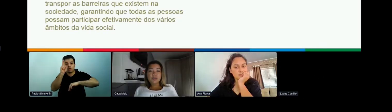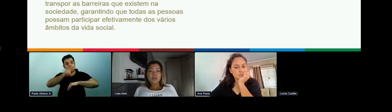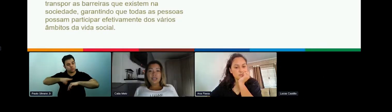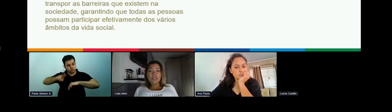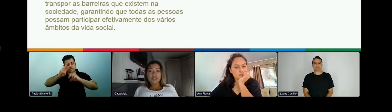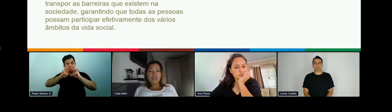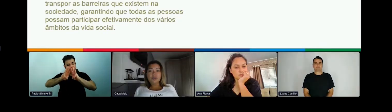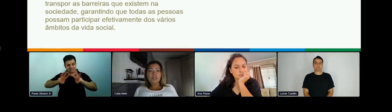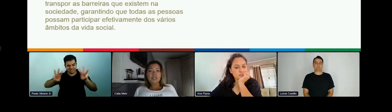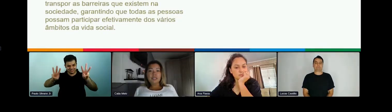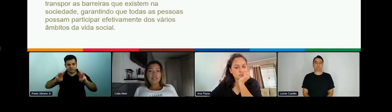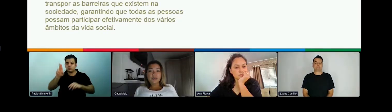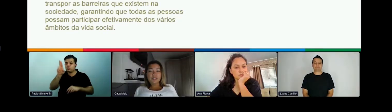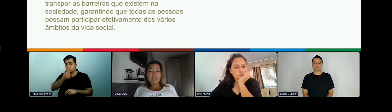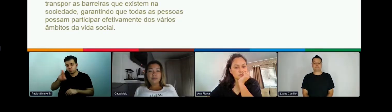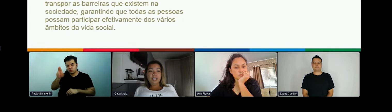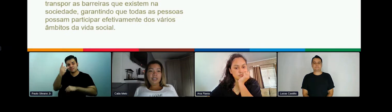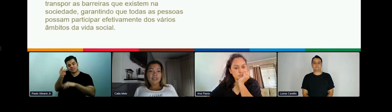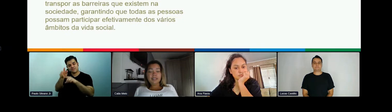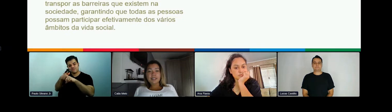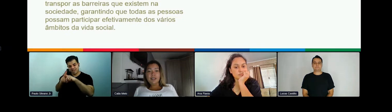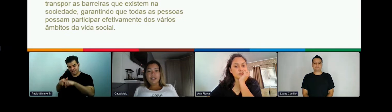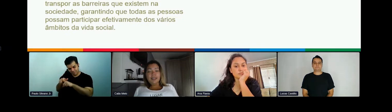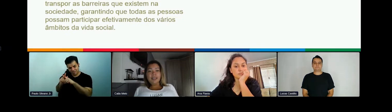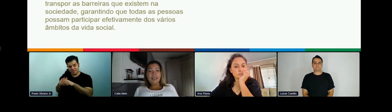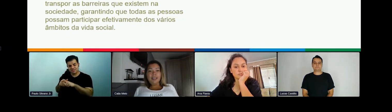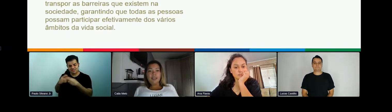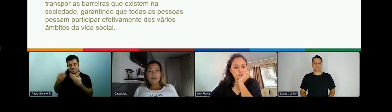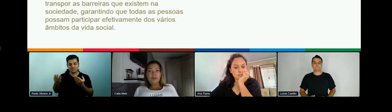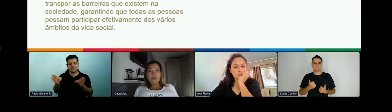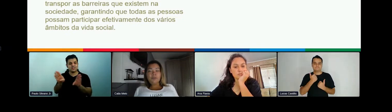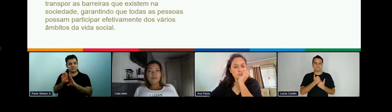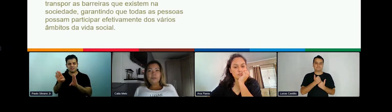utilizar o seu site, utilizar suas ferramentas,